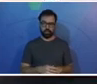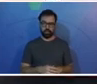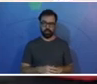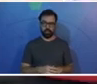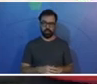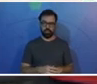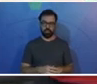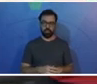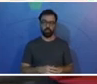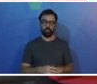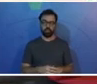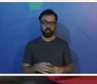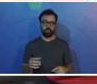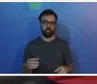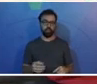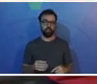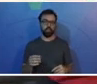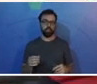alerta,